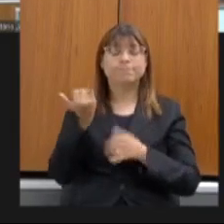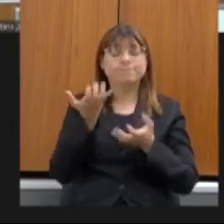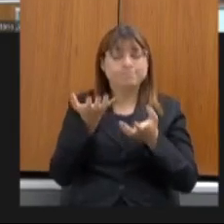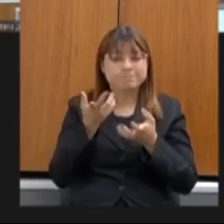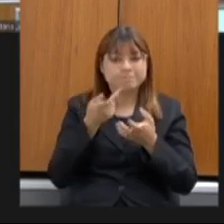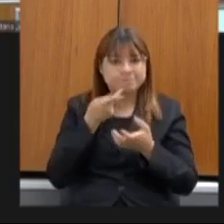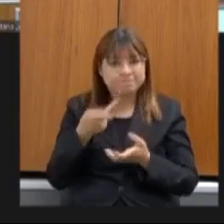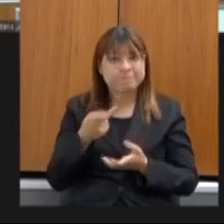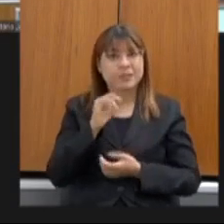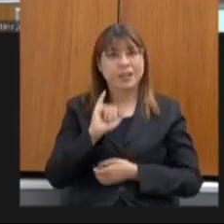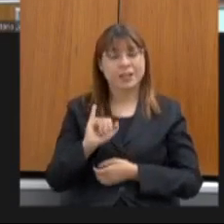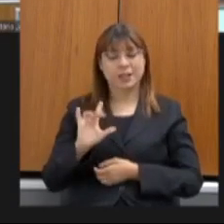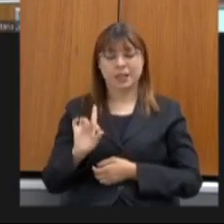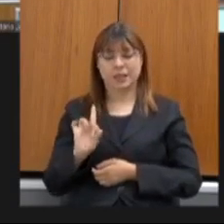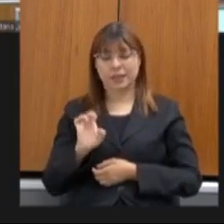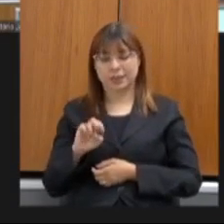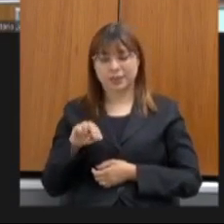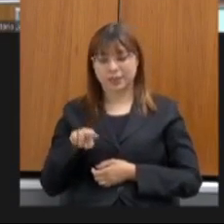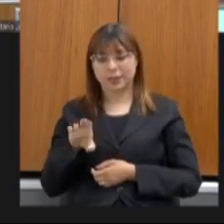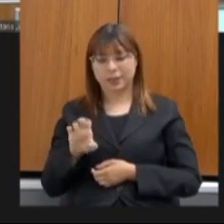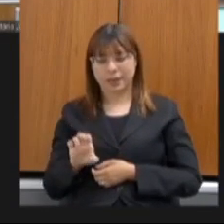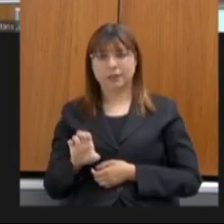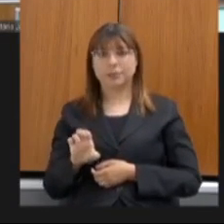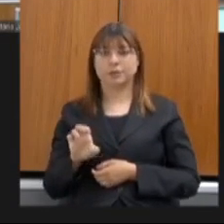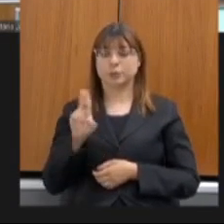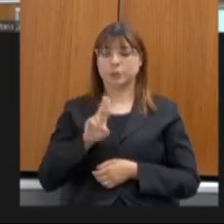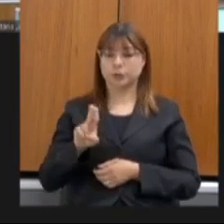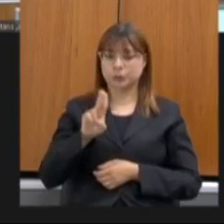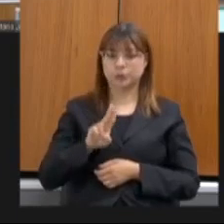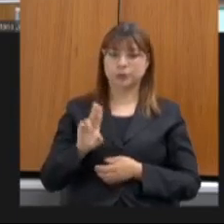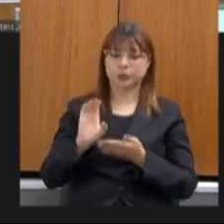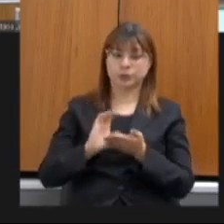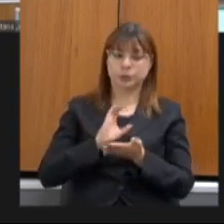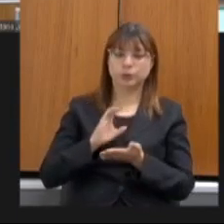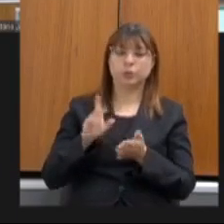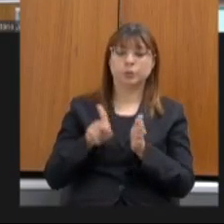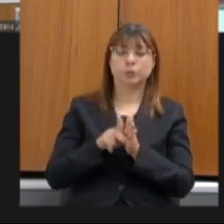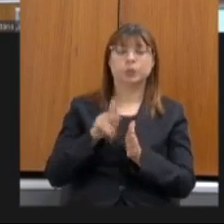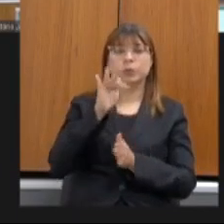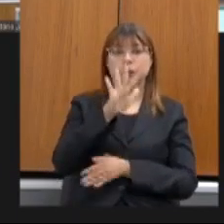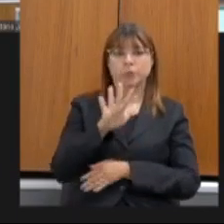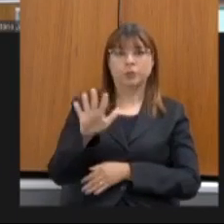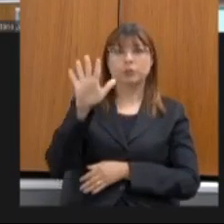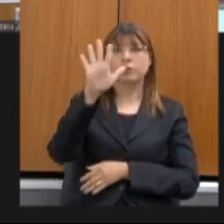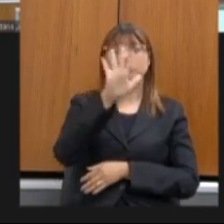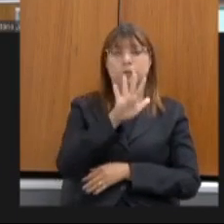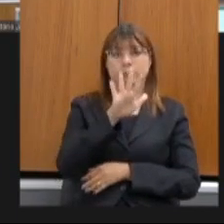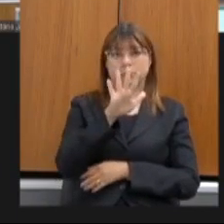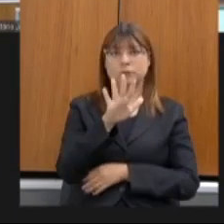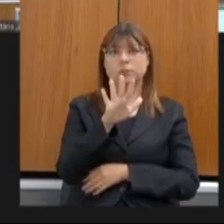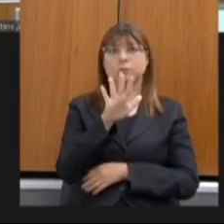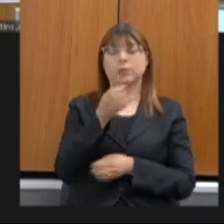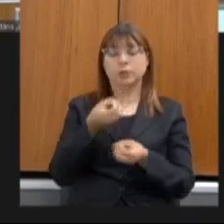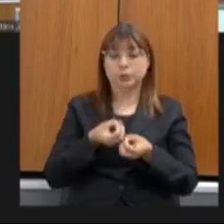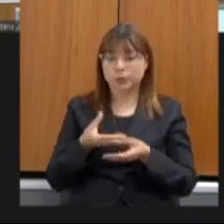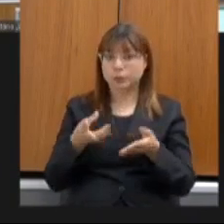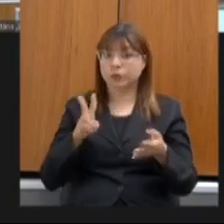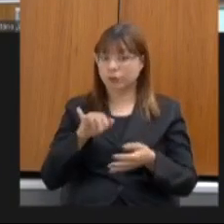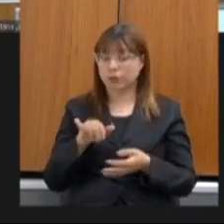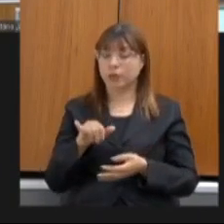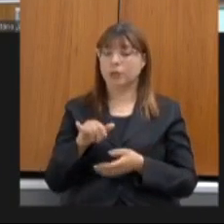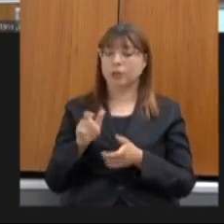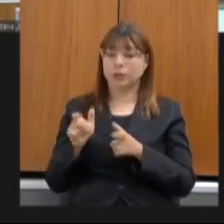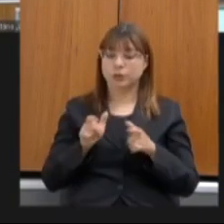aqui é que o idene Né Com base em Recursos federais de combate o convívio vai entregar cinquenta